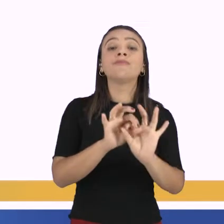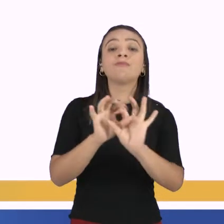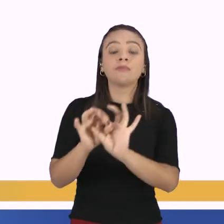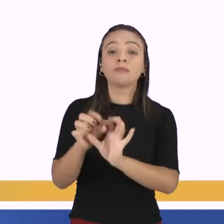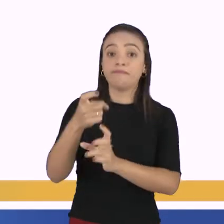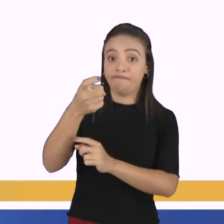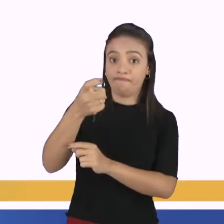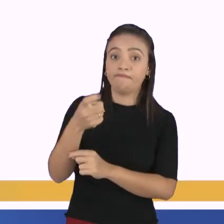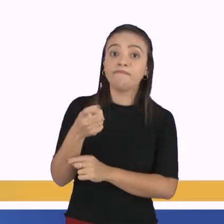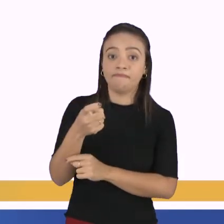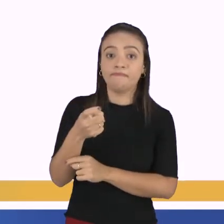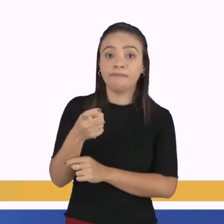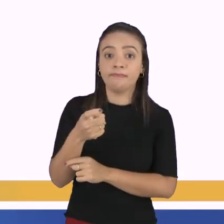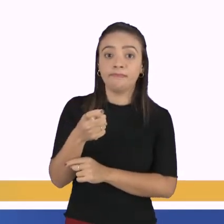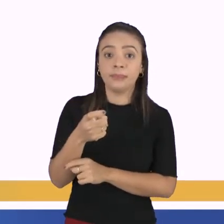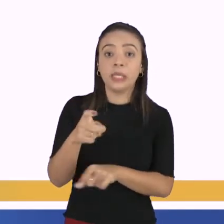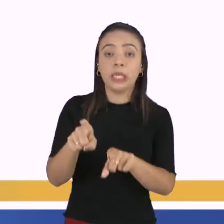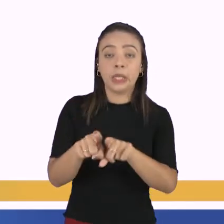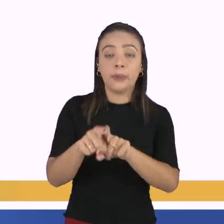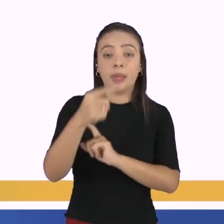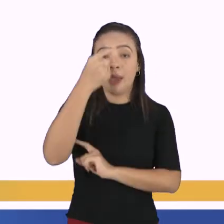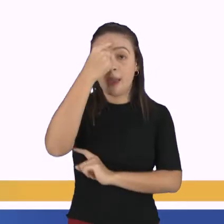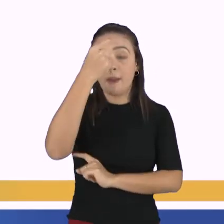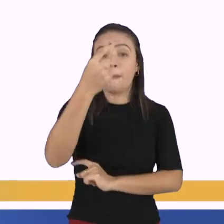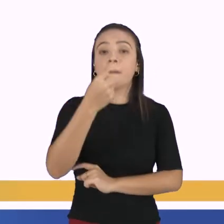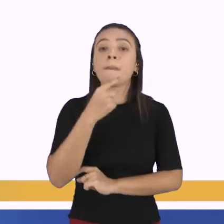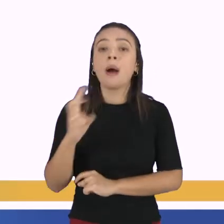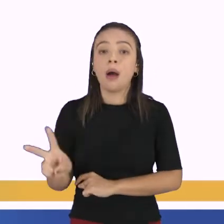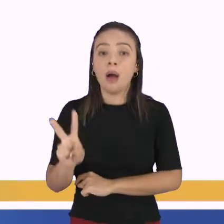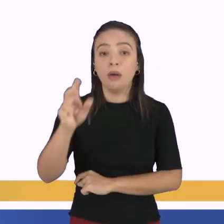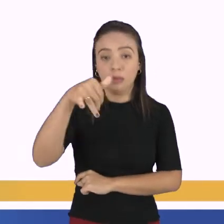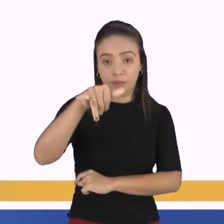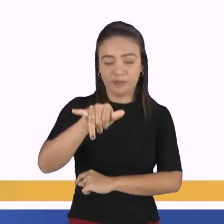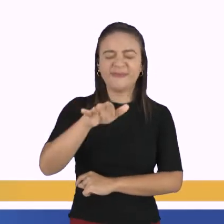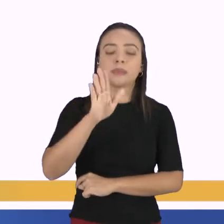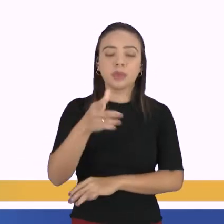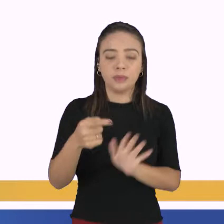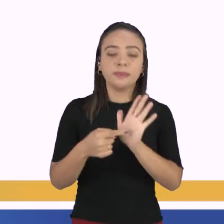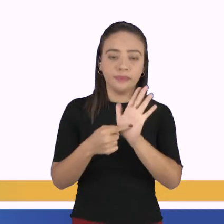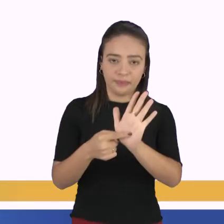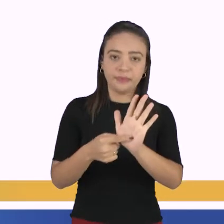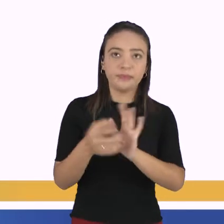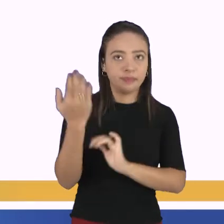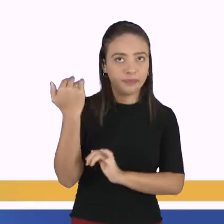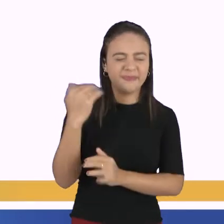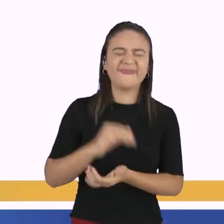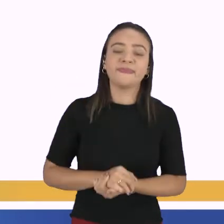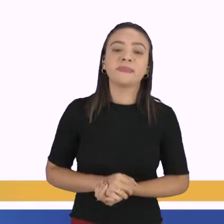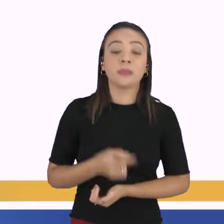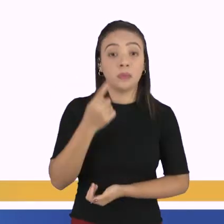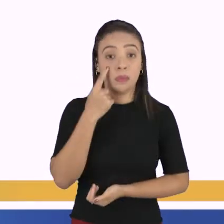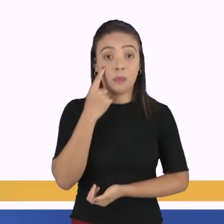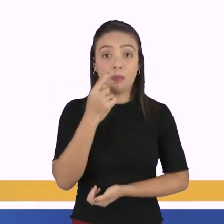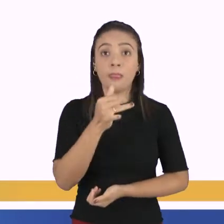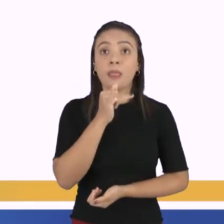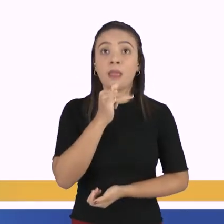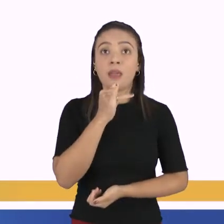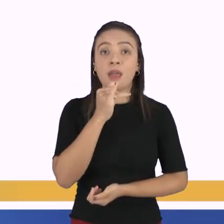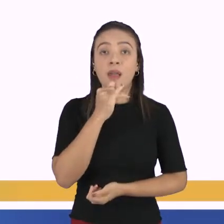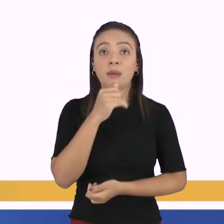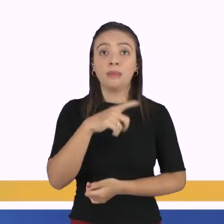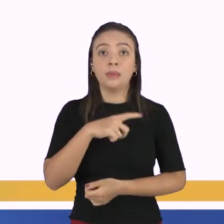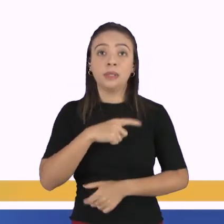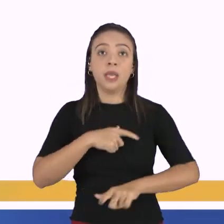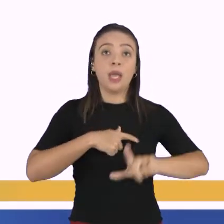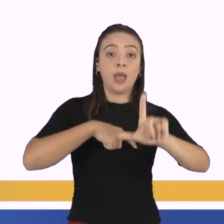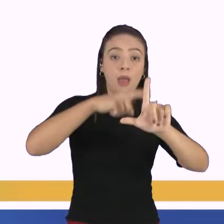ao x e as respectivas imagens aos valores de y, como já mencionei para vocês, Então aqui nós temos um exemplo de gráfico de